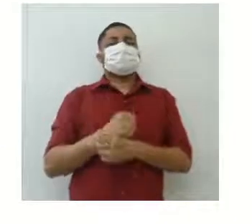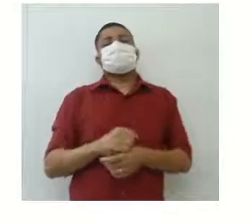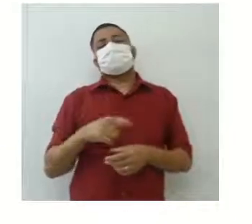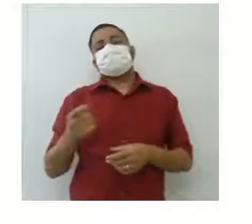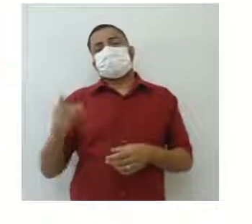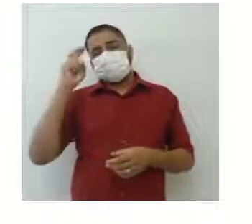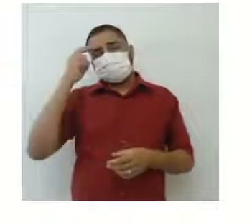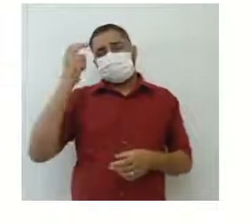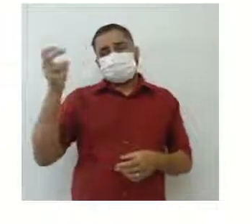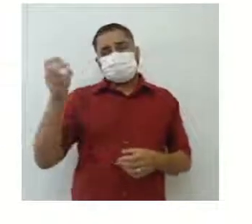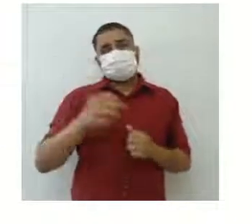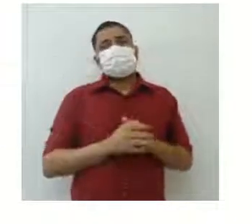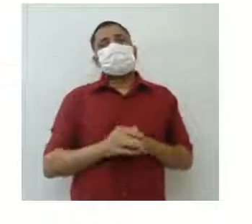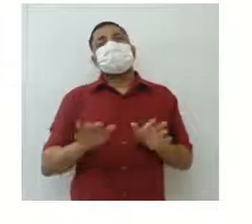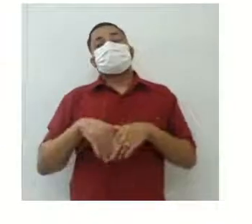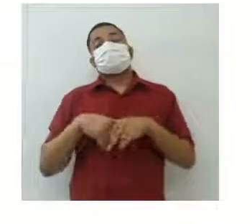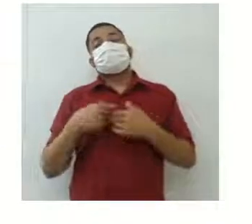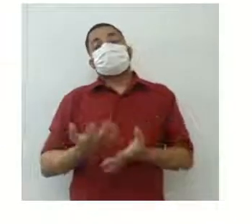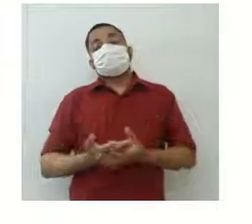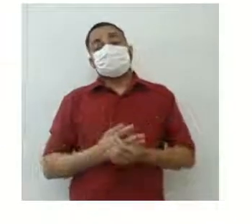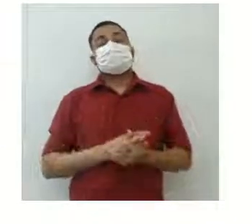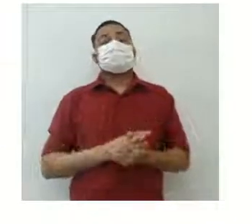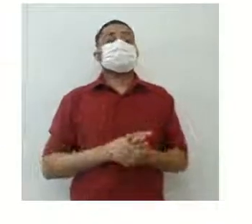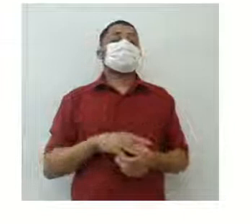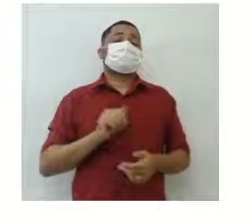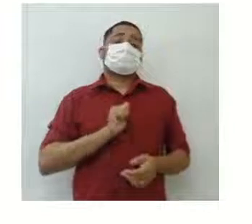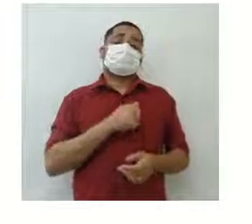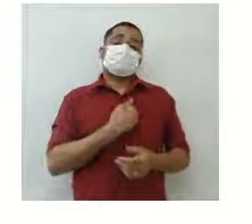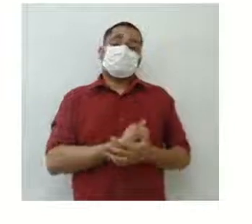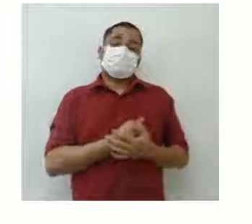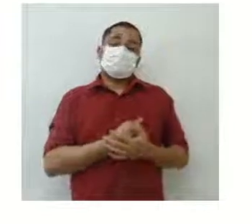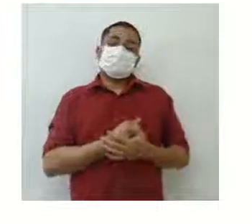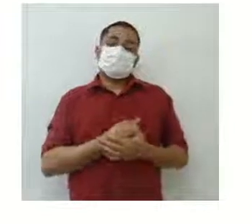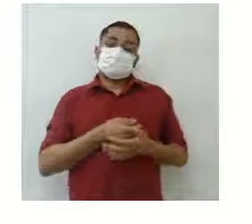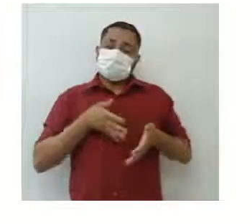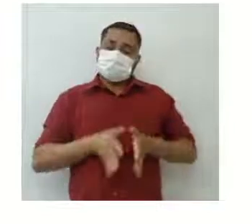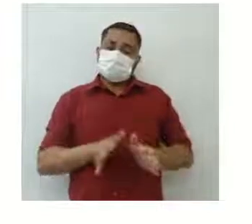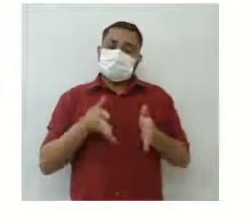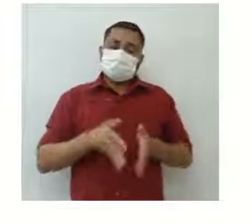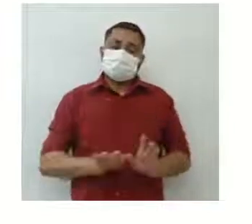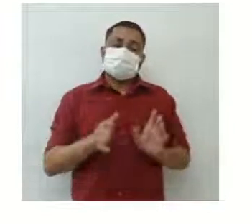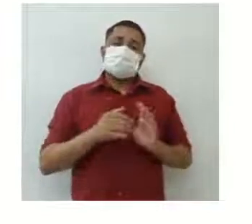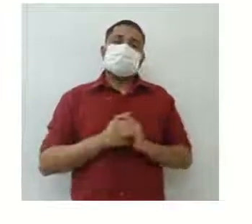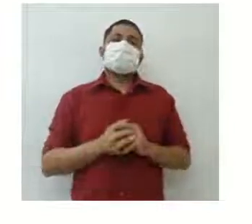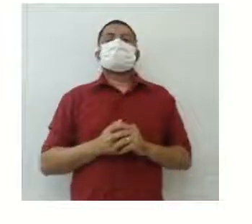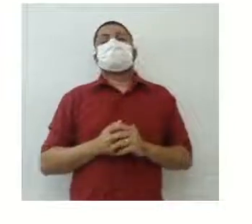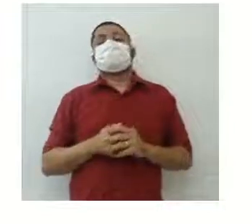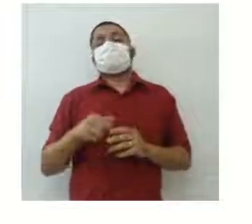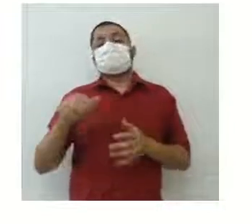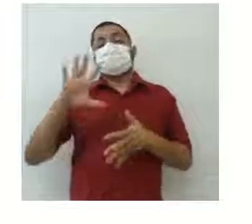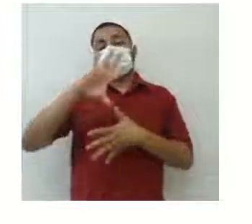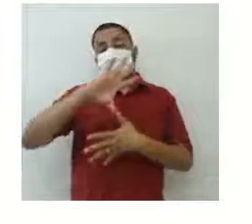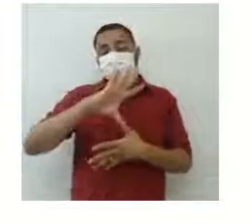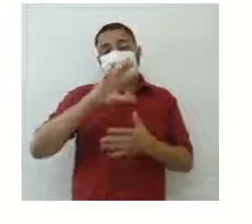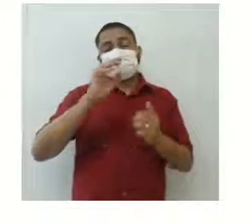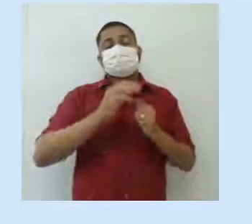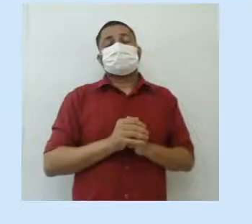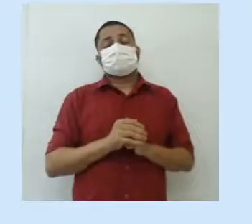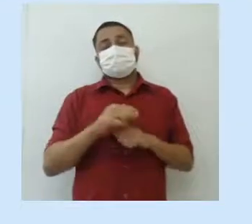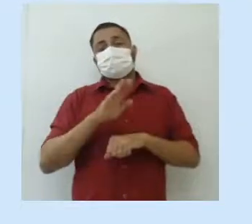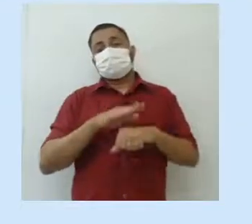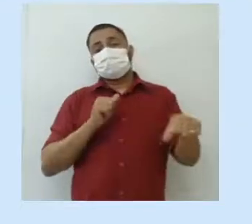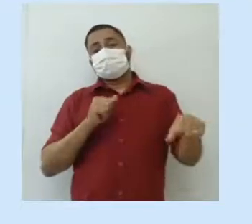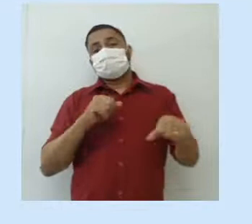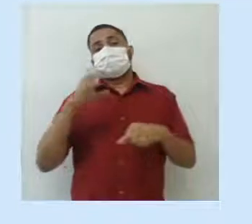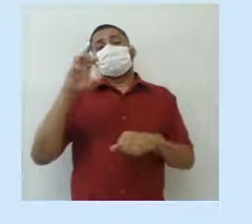questão cultural. Então, os descendentes espanhóis, né, que nasciam na América, eram chamados